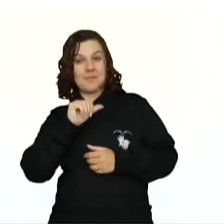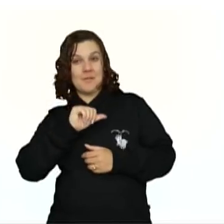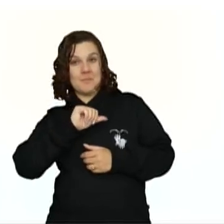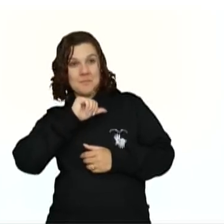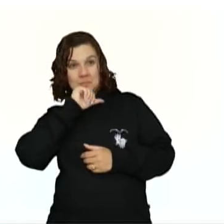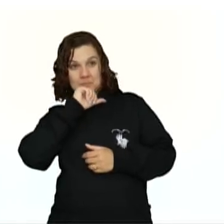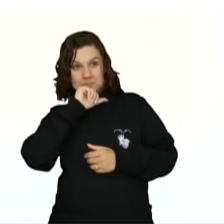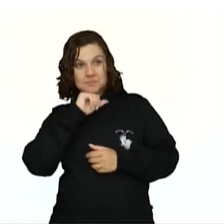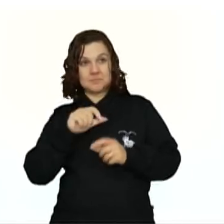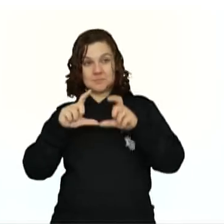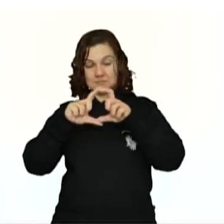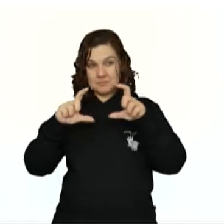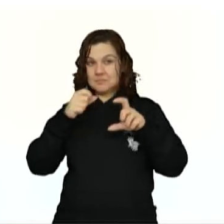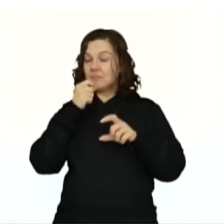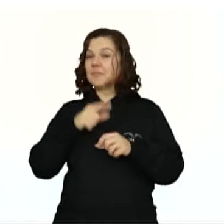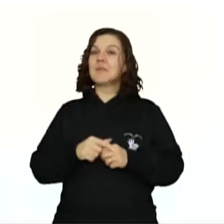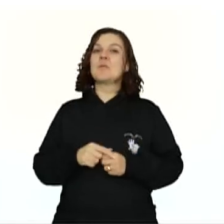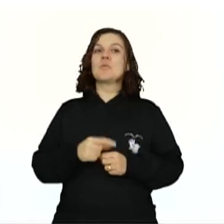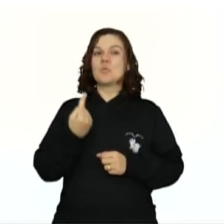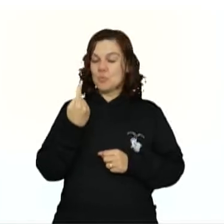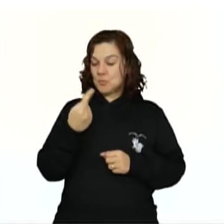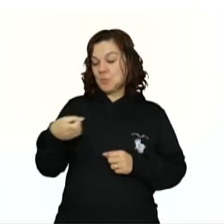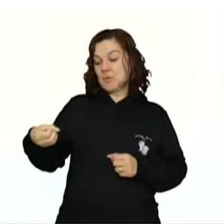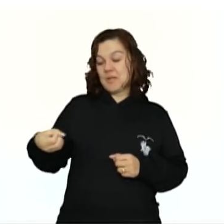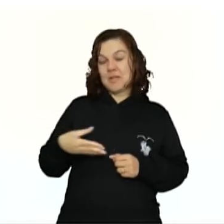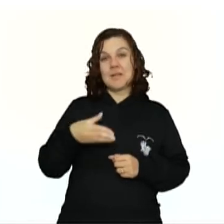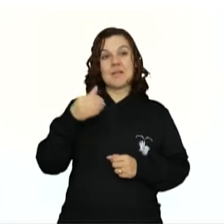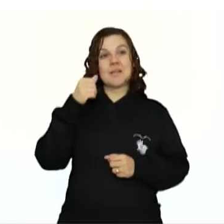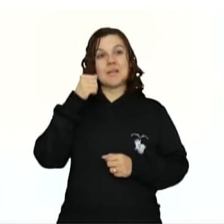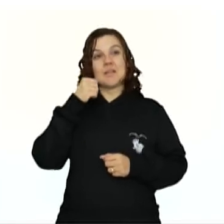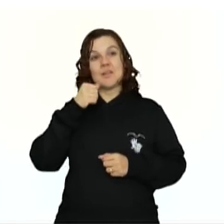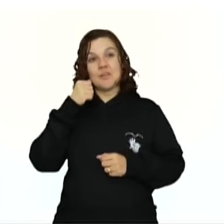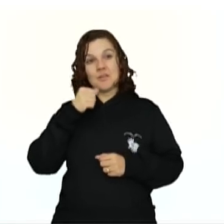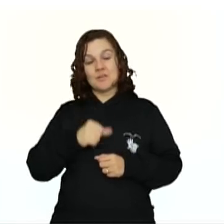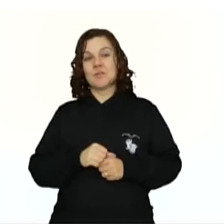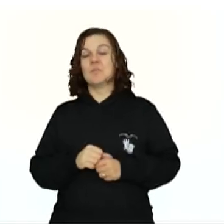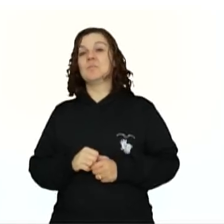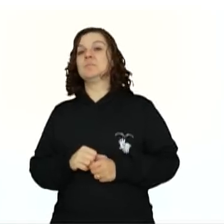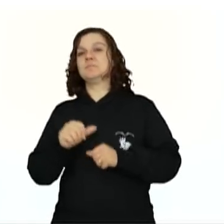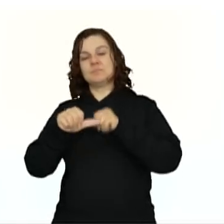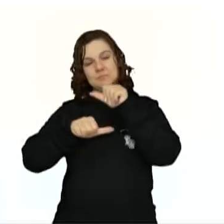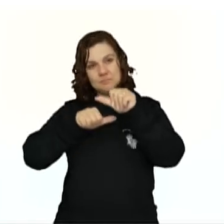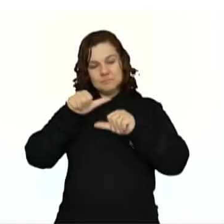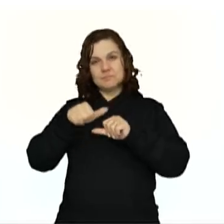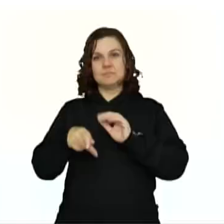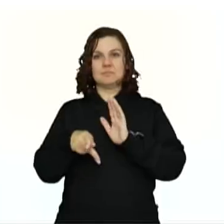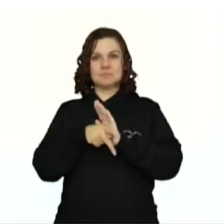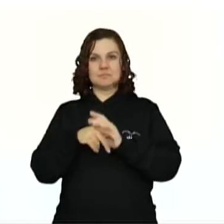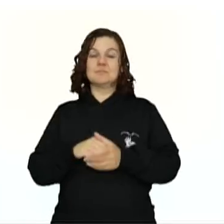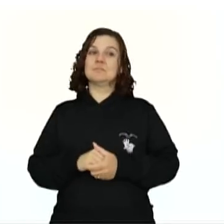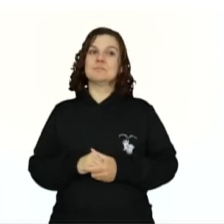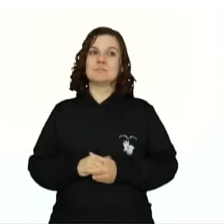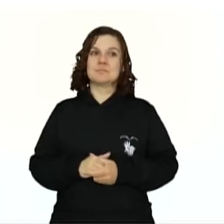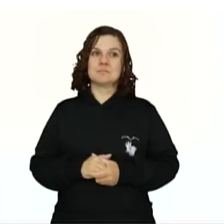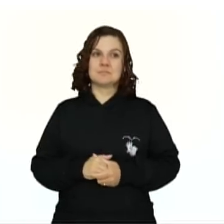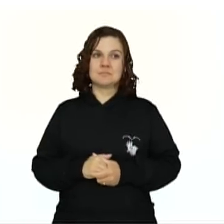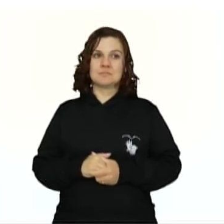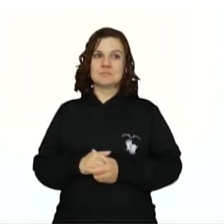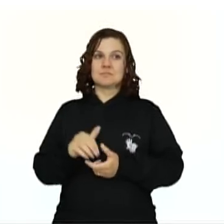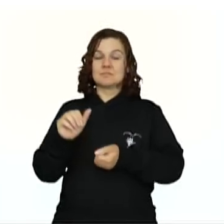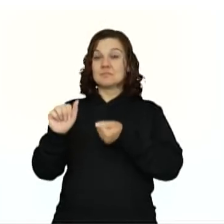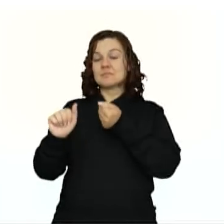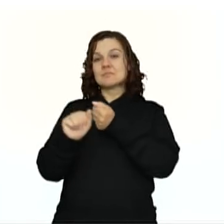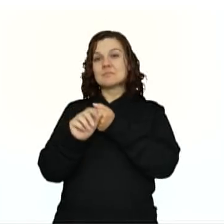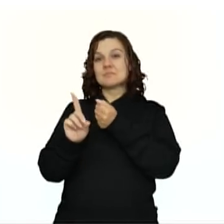lá do quadrinho, nós temos o uma e aqui o nova, que é o